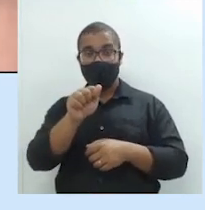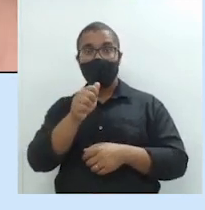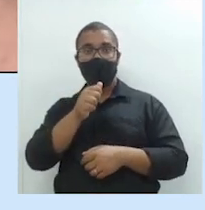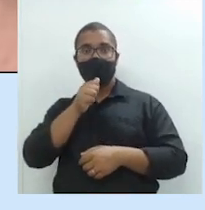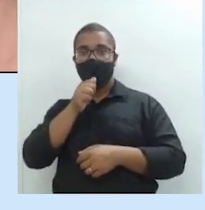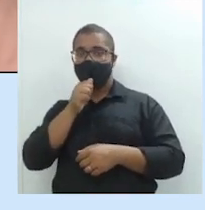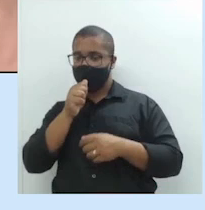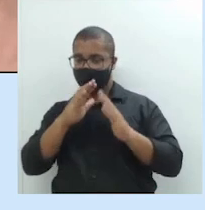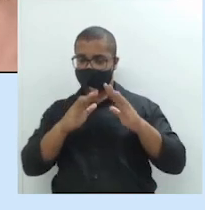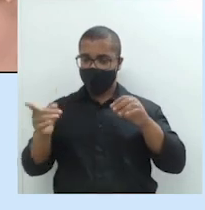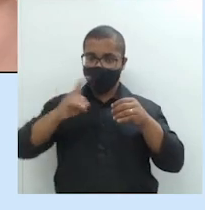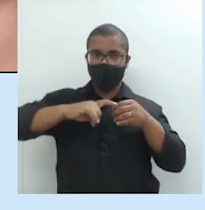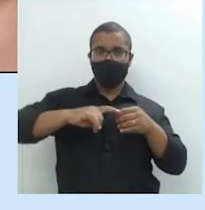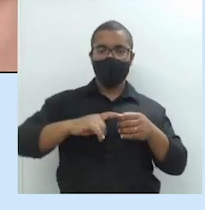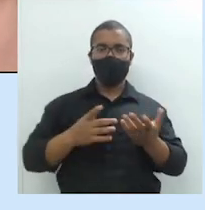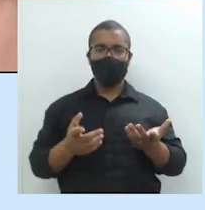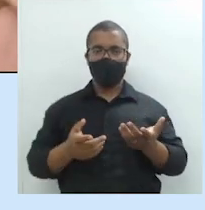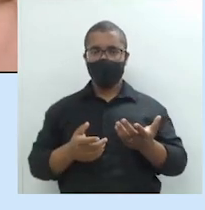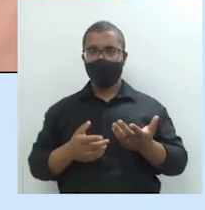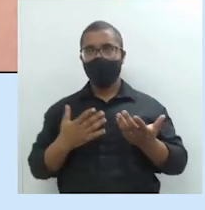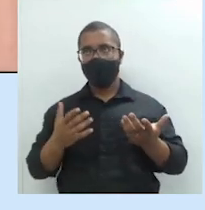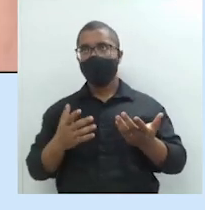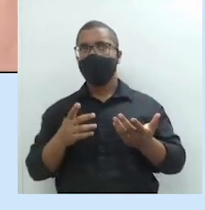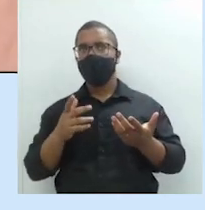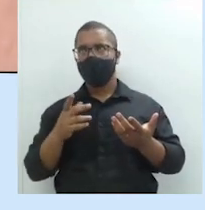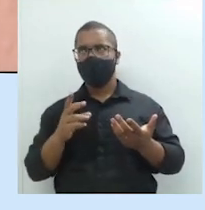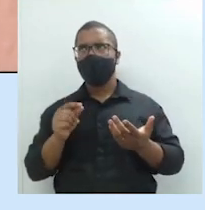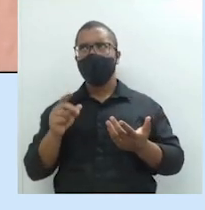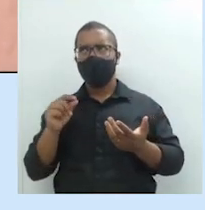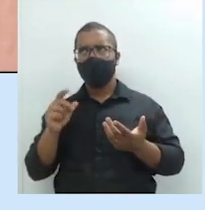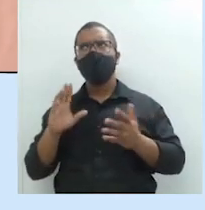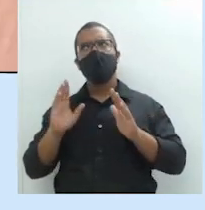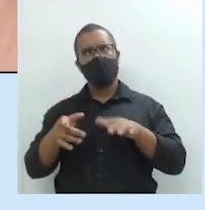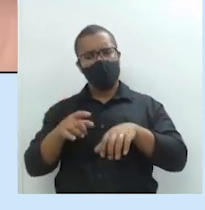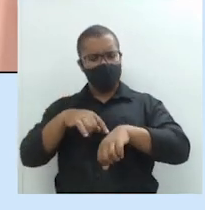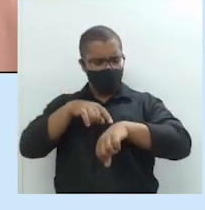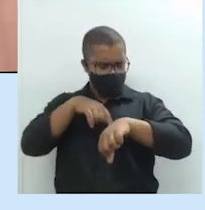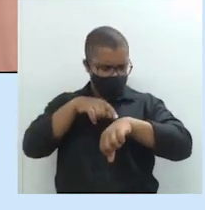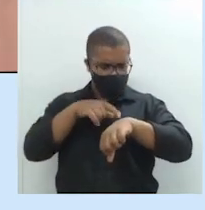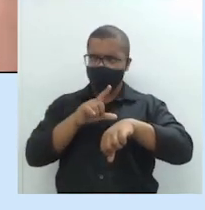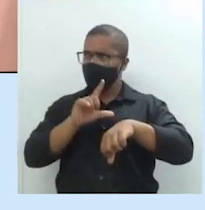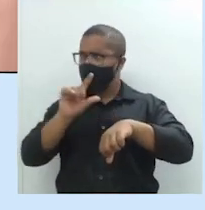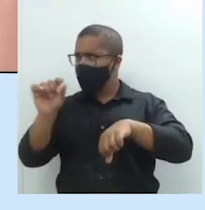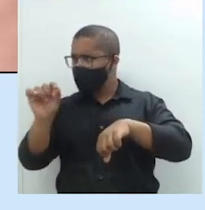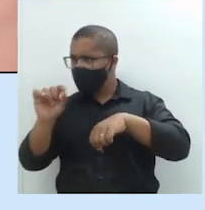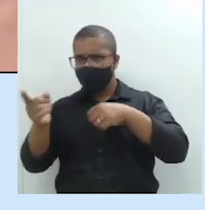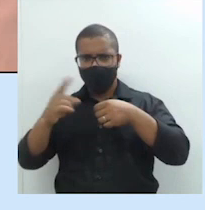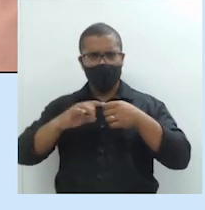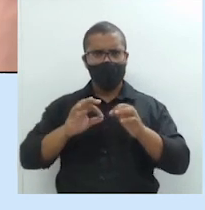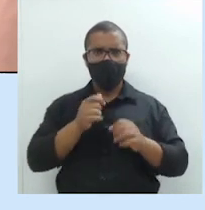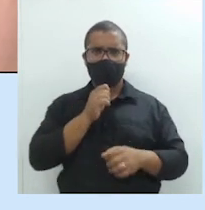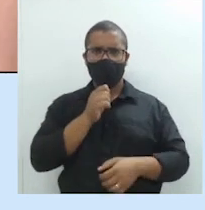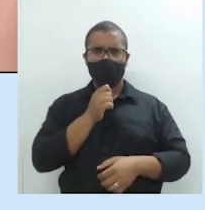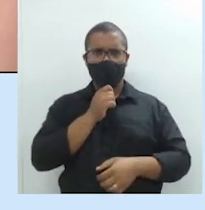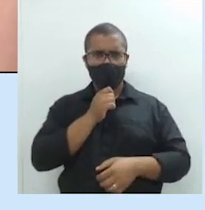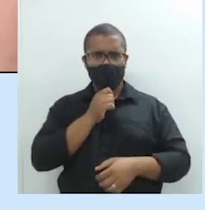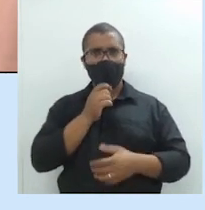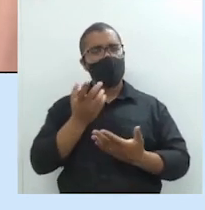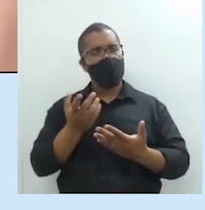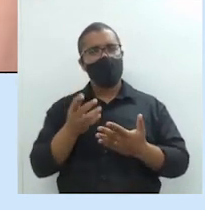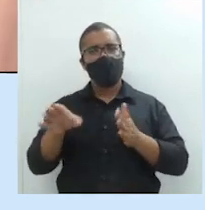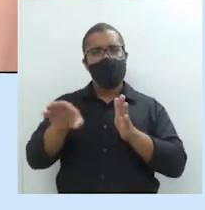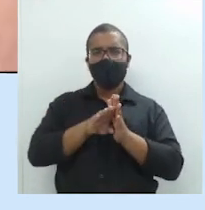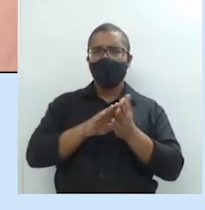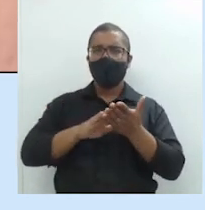não retornou a casa, eu posso entender. Faz tempo que ela saiu, indo para casa e ainda não chegou. Então grave